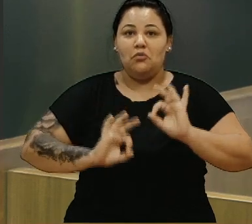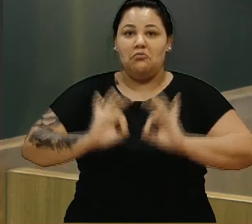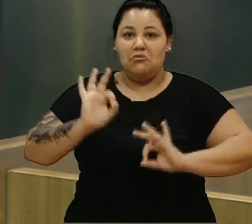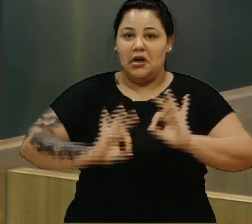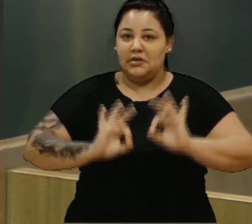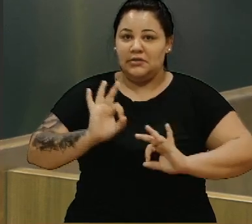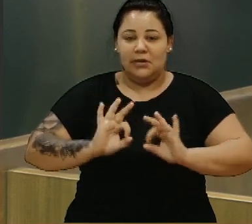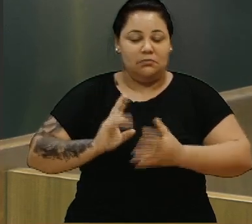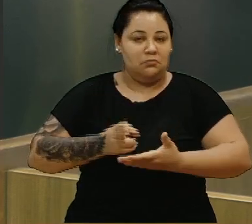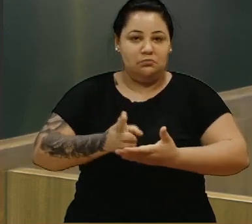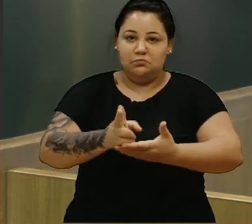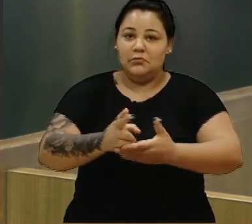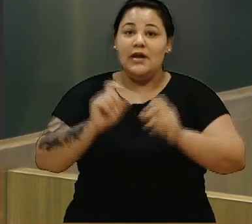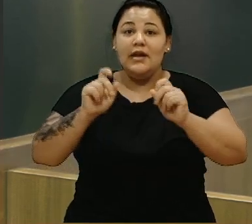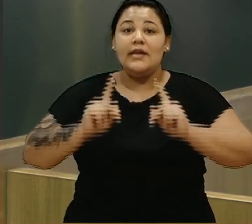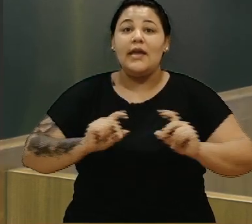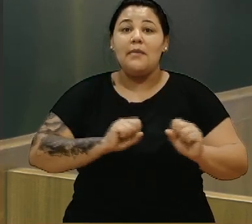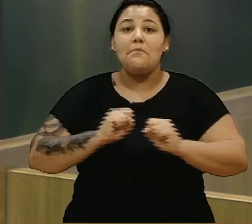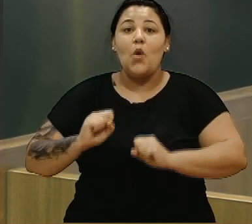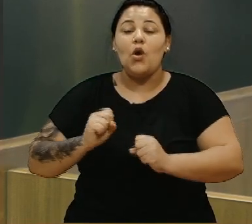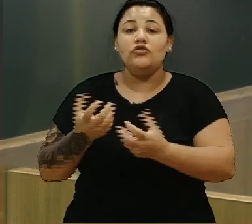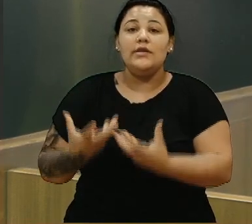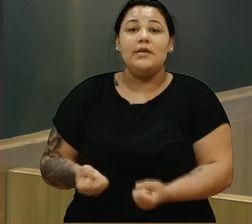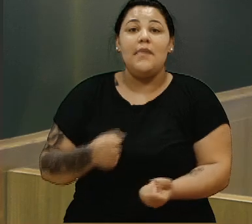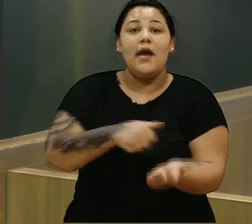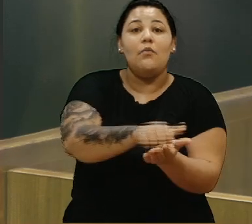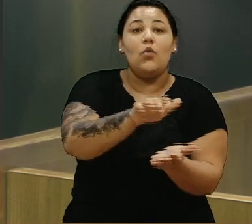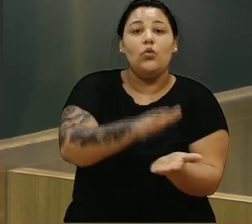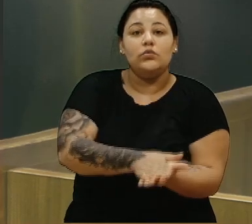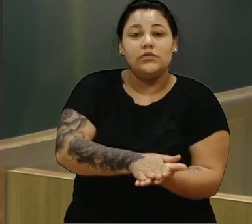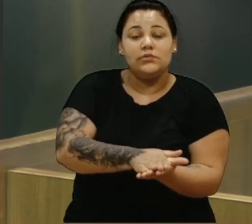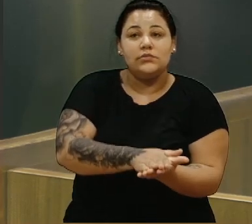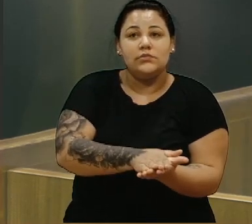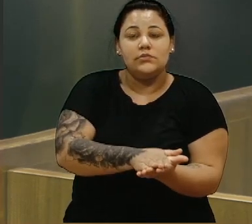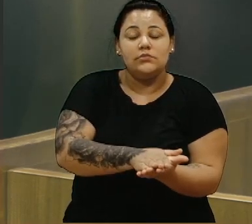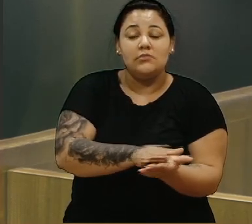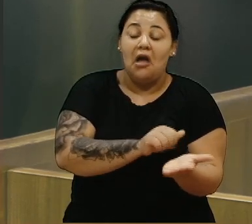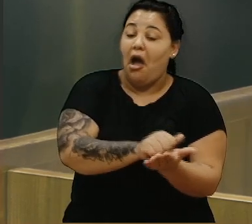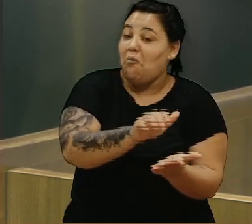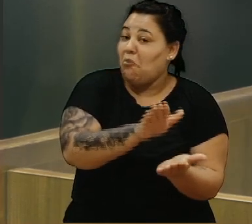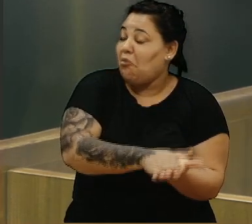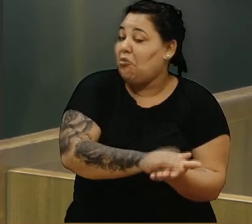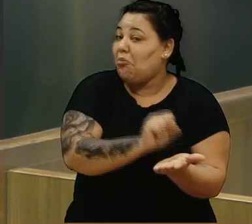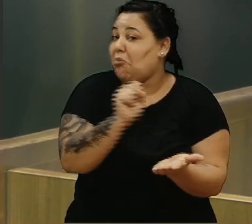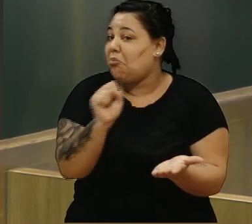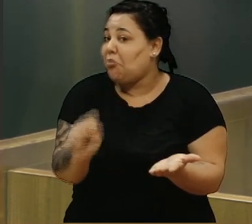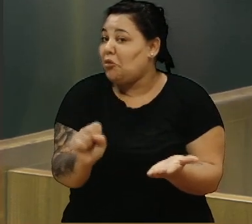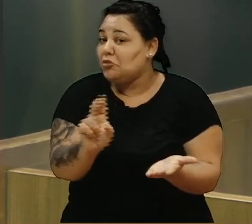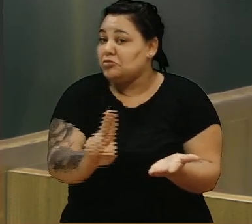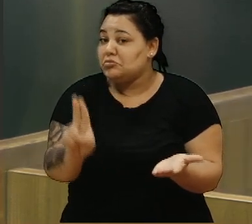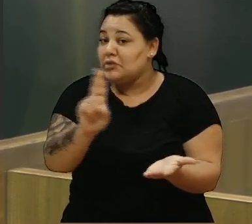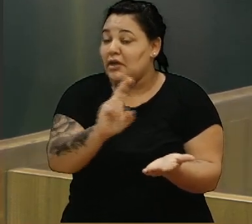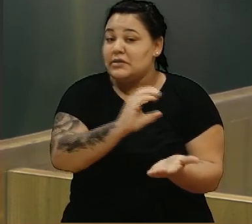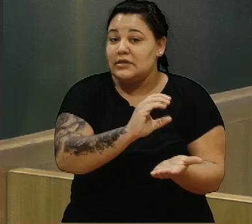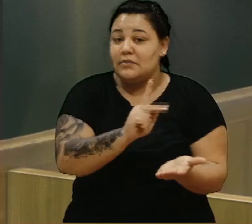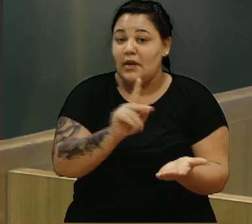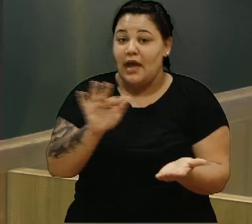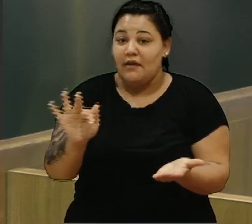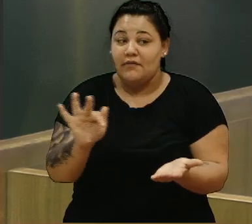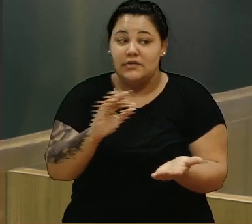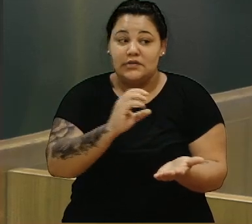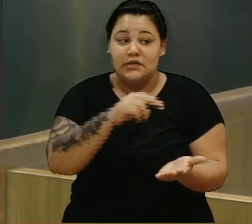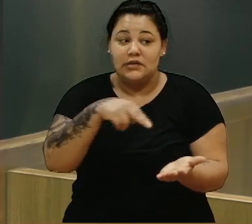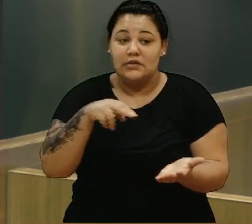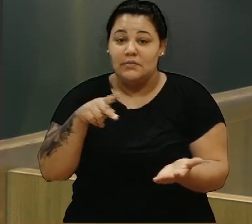monetariamente. Quem pode ser multado? A multa pode ser aplicada a pessoas físicas ou jurídicas.